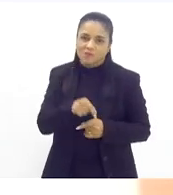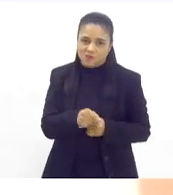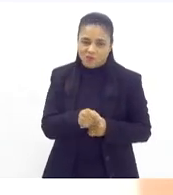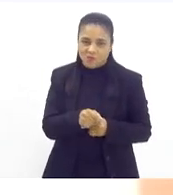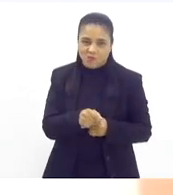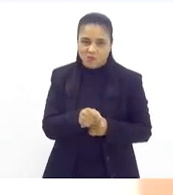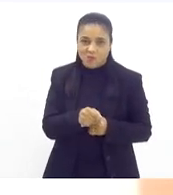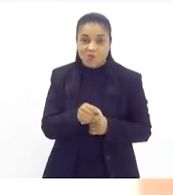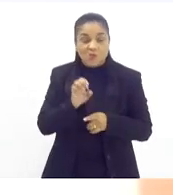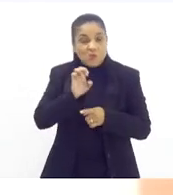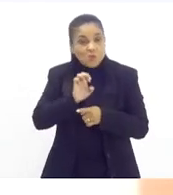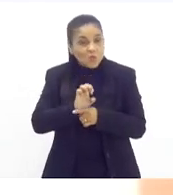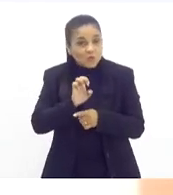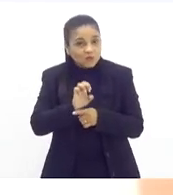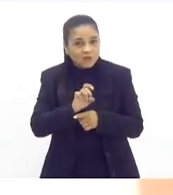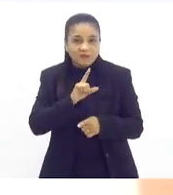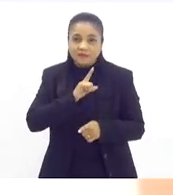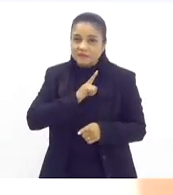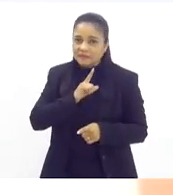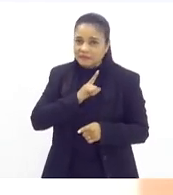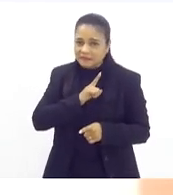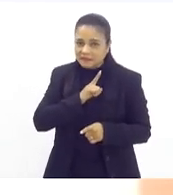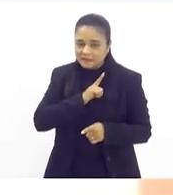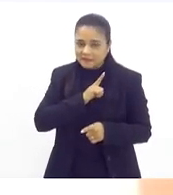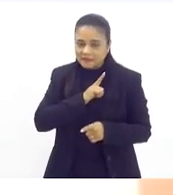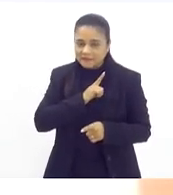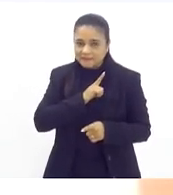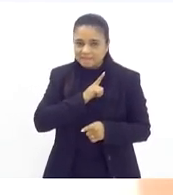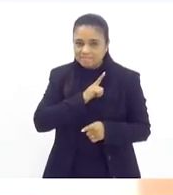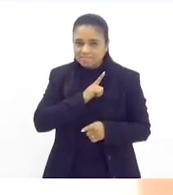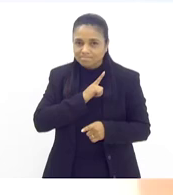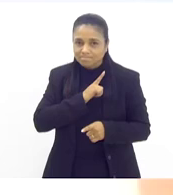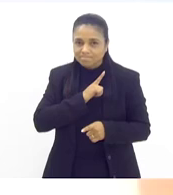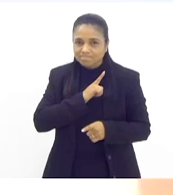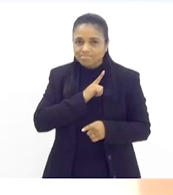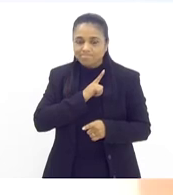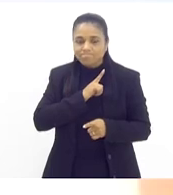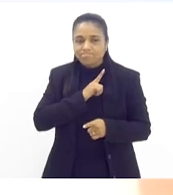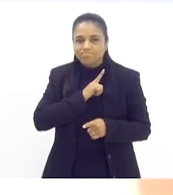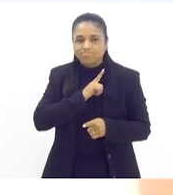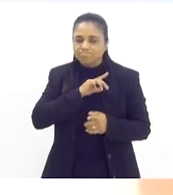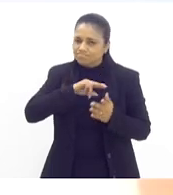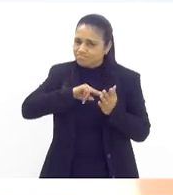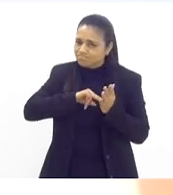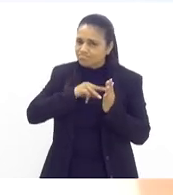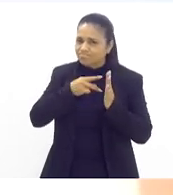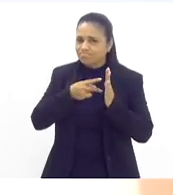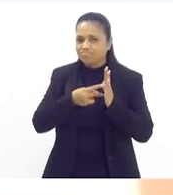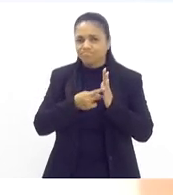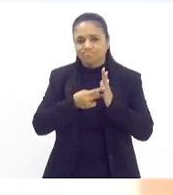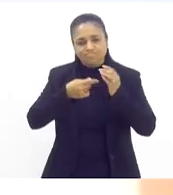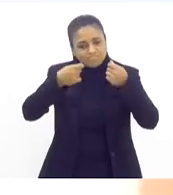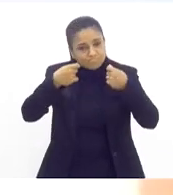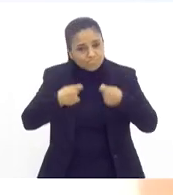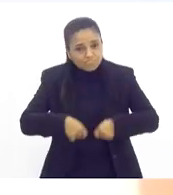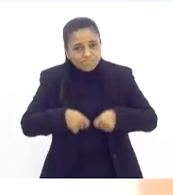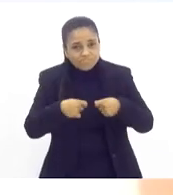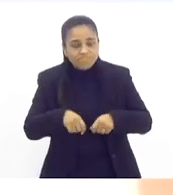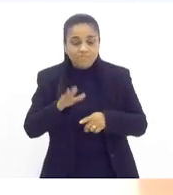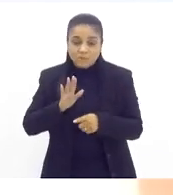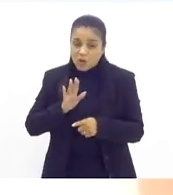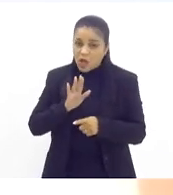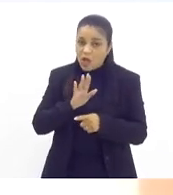Porque um estado que tenha um peso significativo de necessidade de ajuda